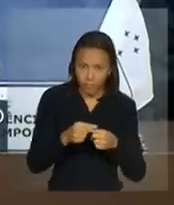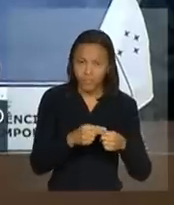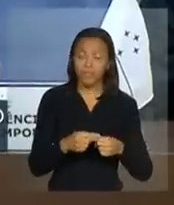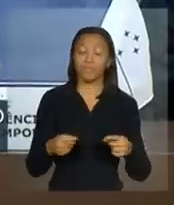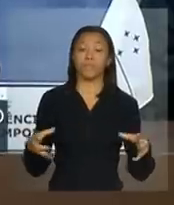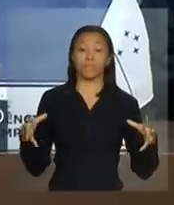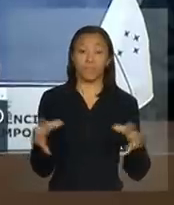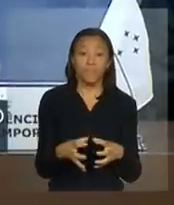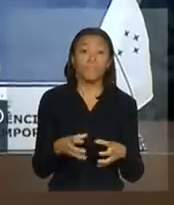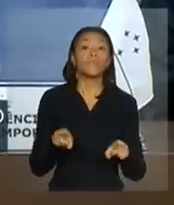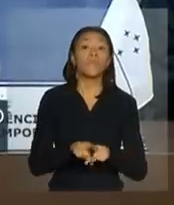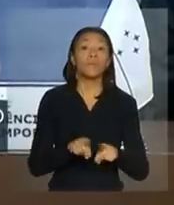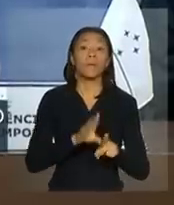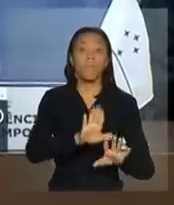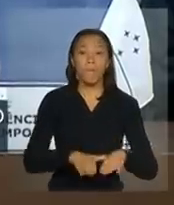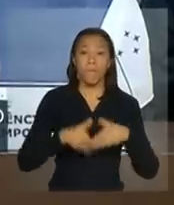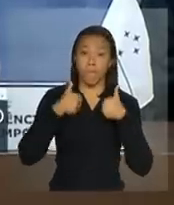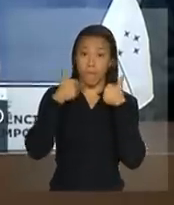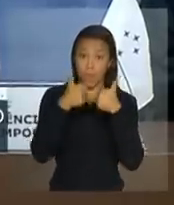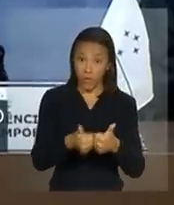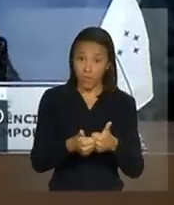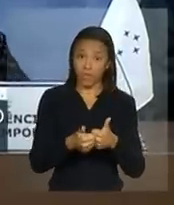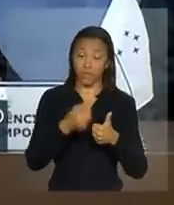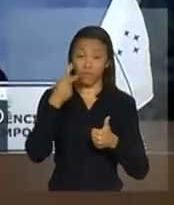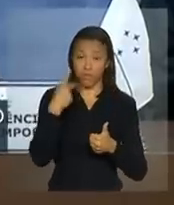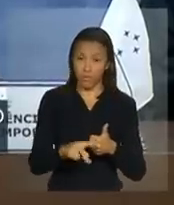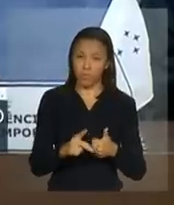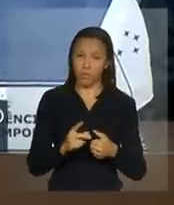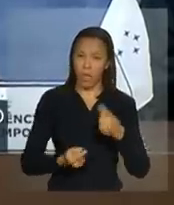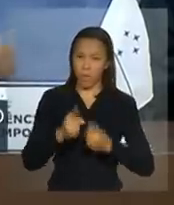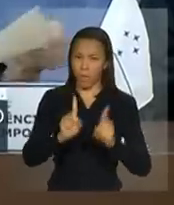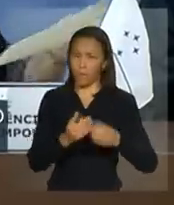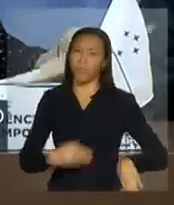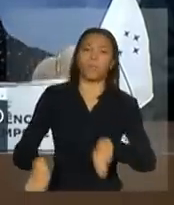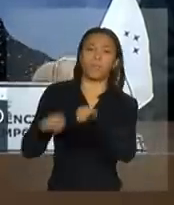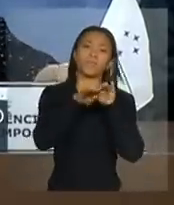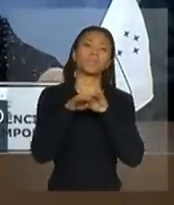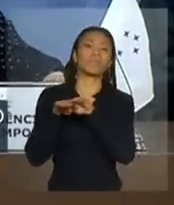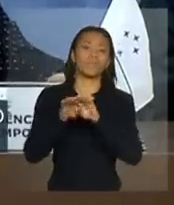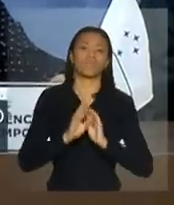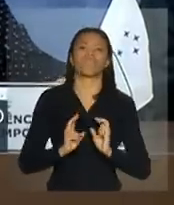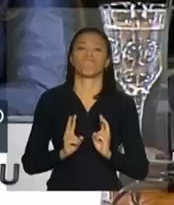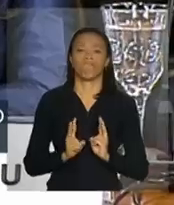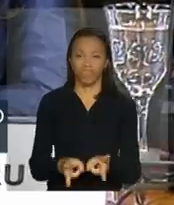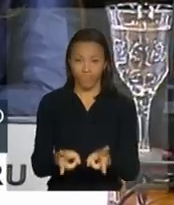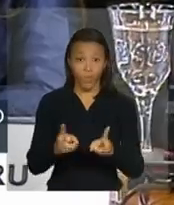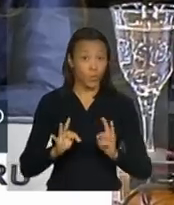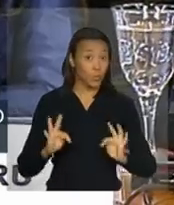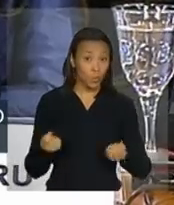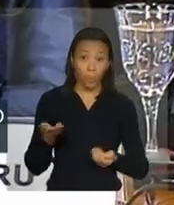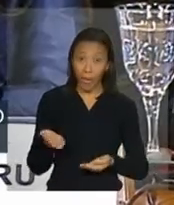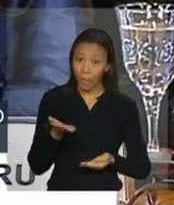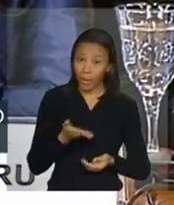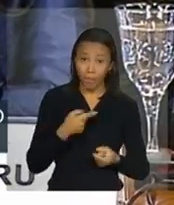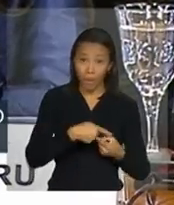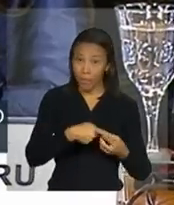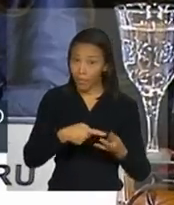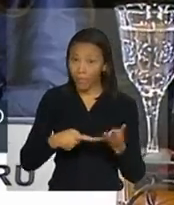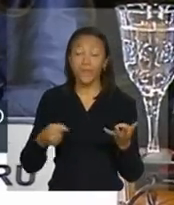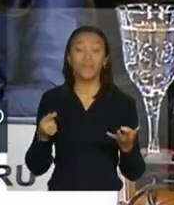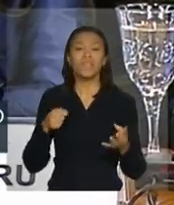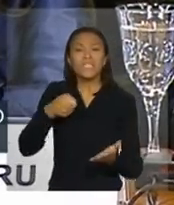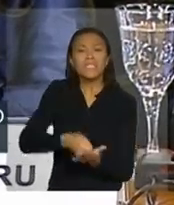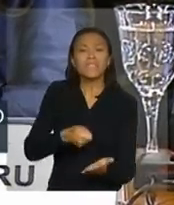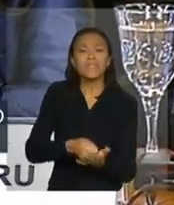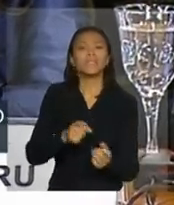integrar-se melhorando a sua competitividade. Tudo isso exige